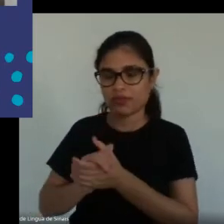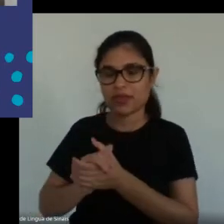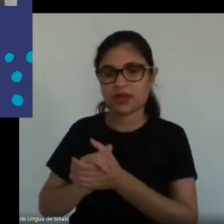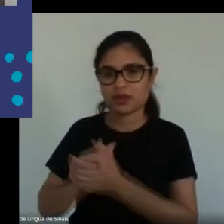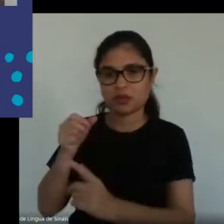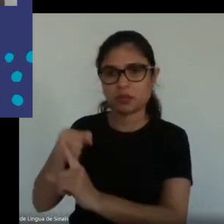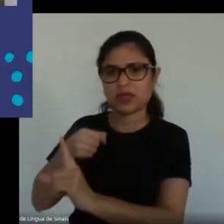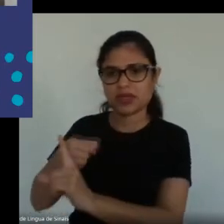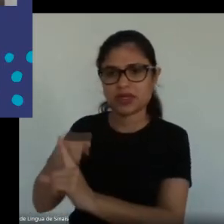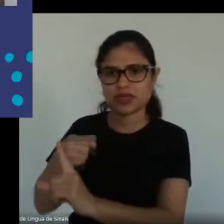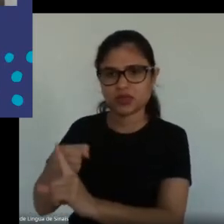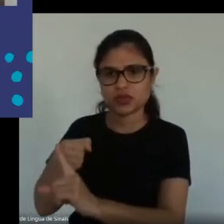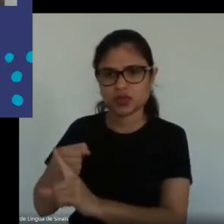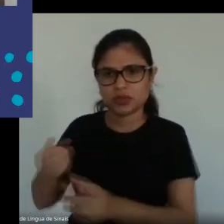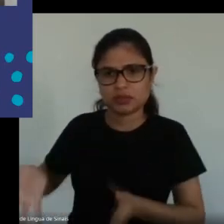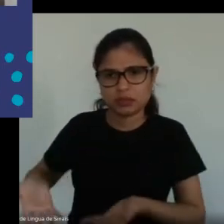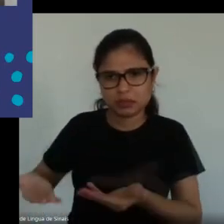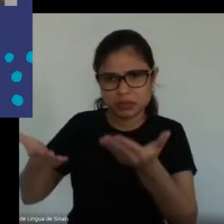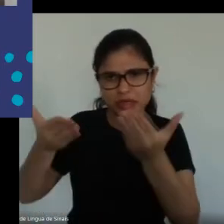agressor?